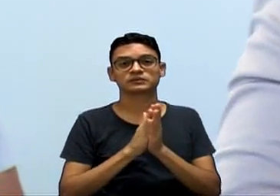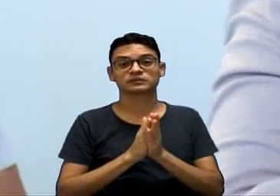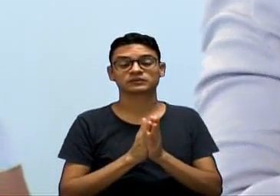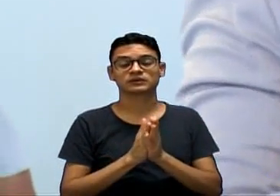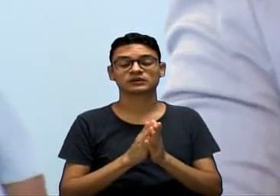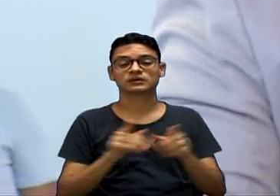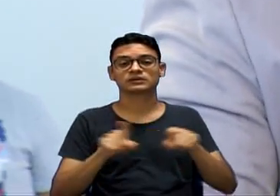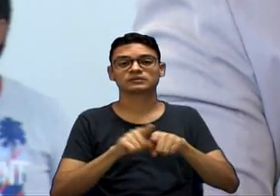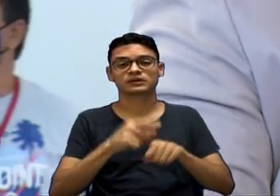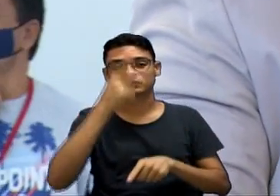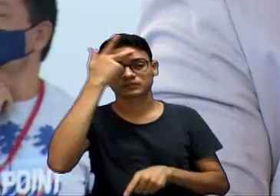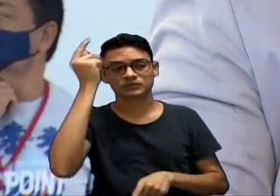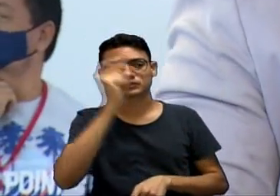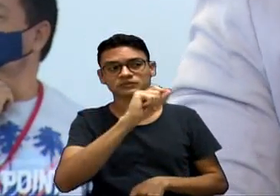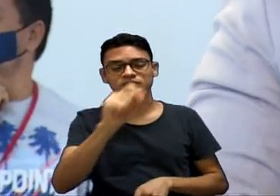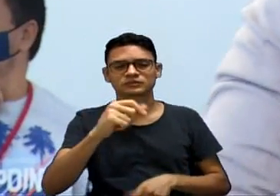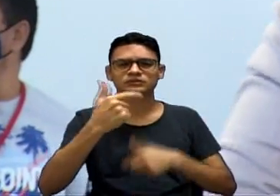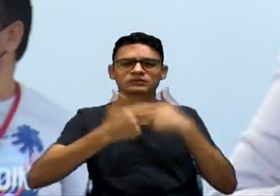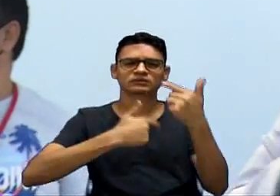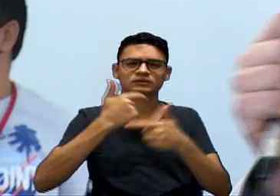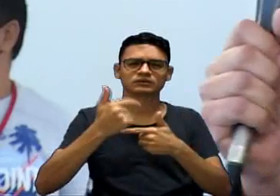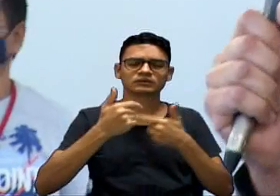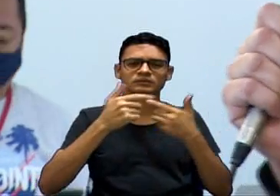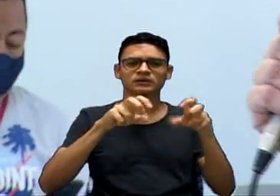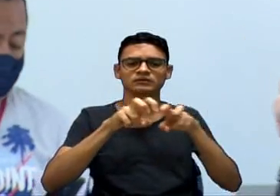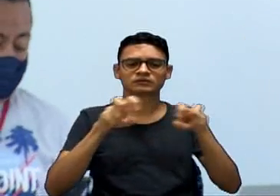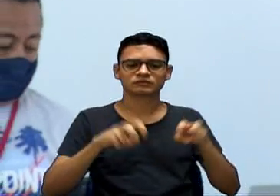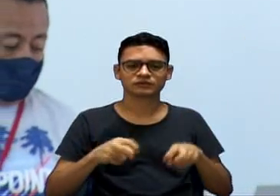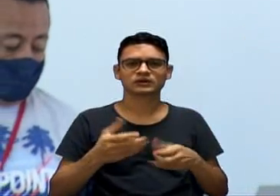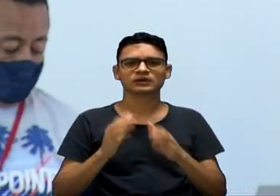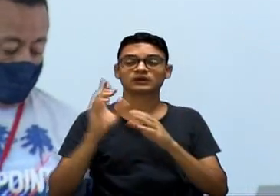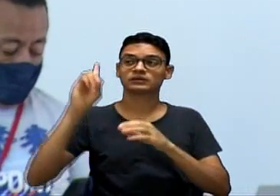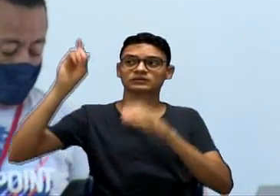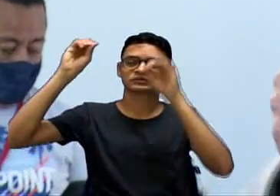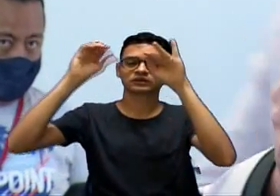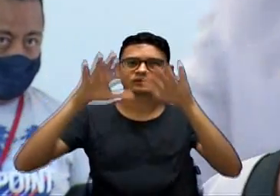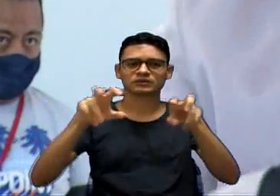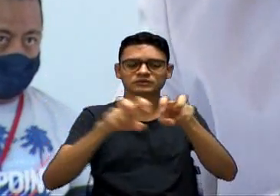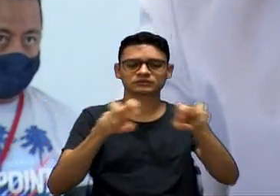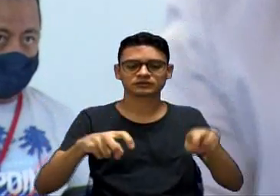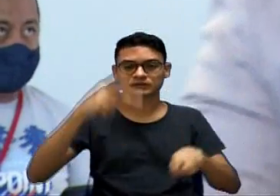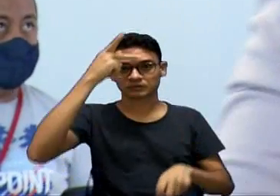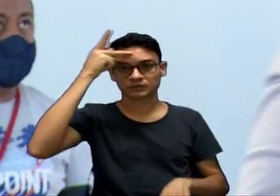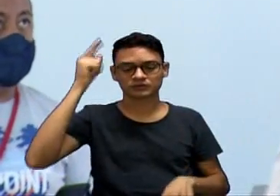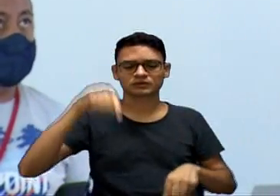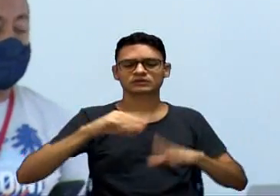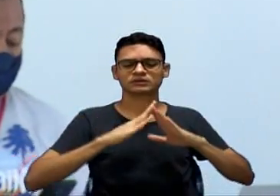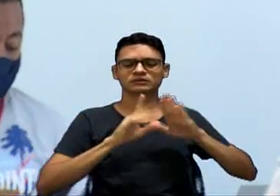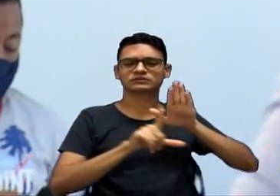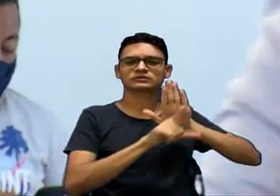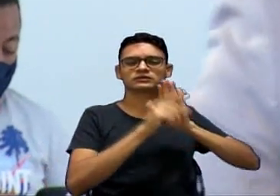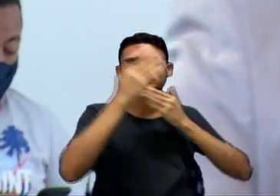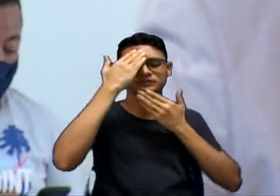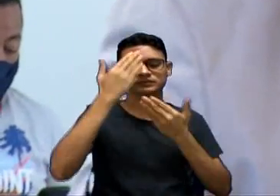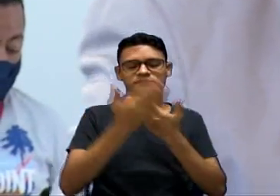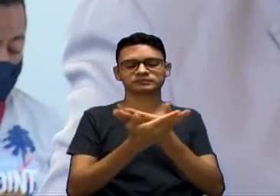população, que Deus abençoe o trabalho de todos, que Deus abençoe o plenário aqui que está aqui na Casa de Leis. Muito